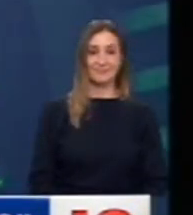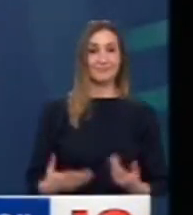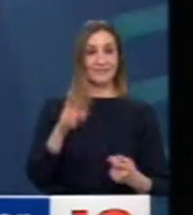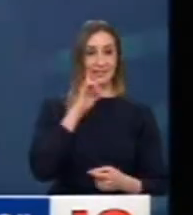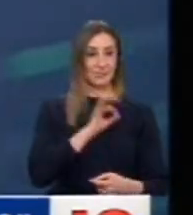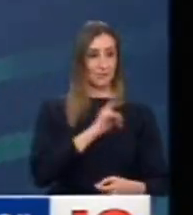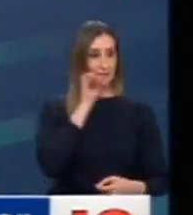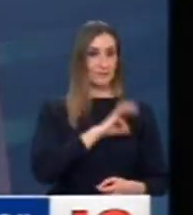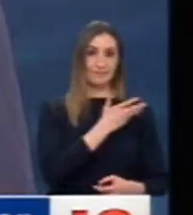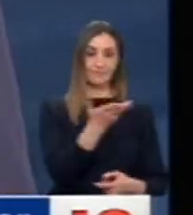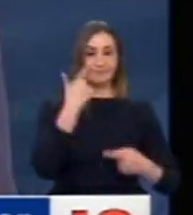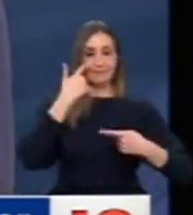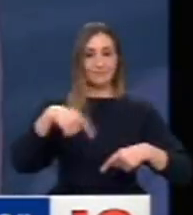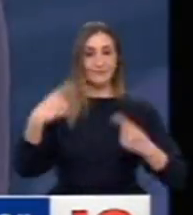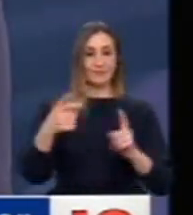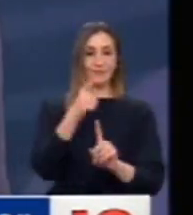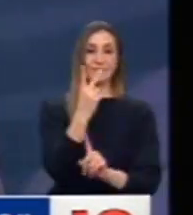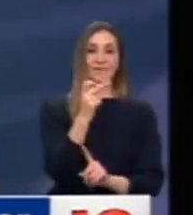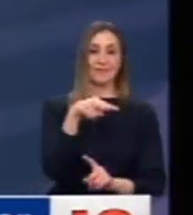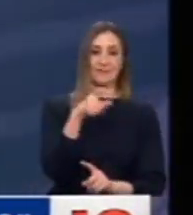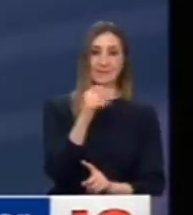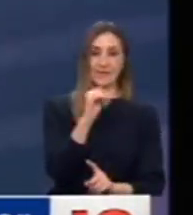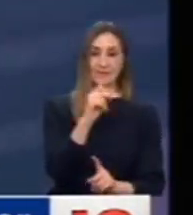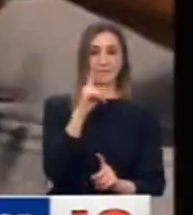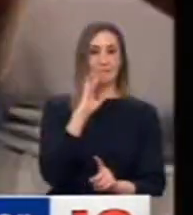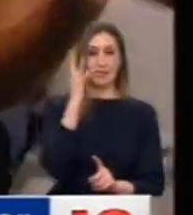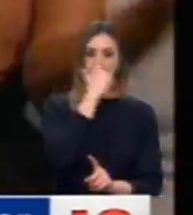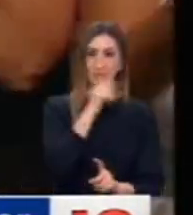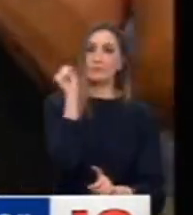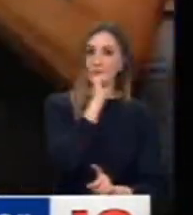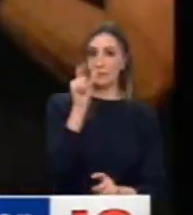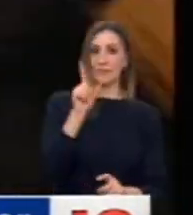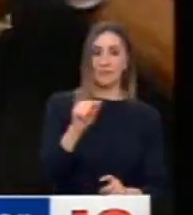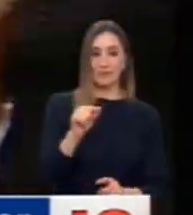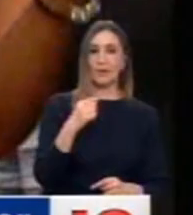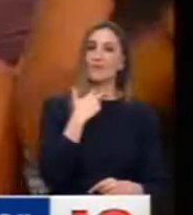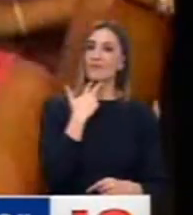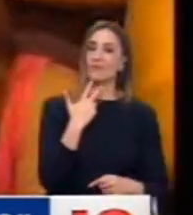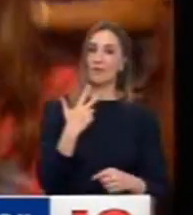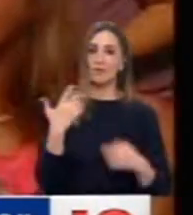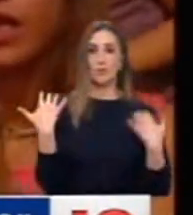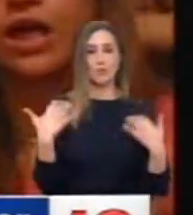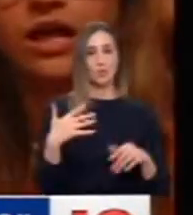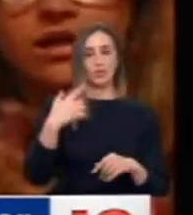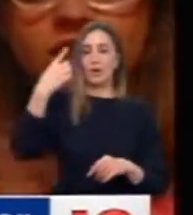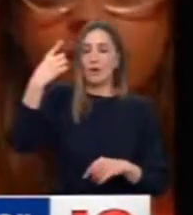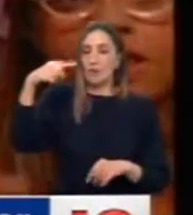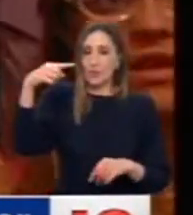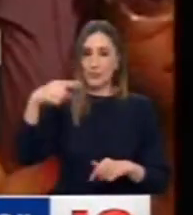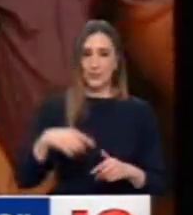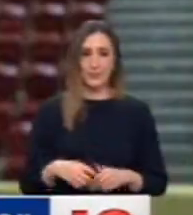Senhoras e senhores, apresento-vos Vanessa Silva, atriz e cantora, dona de uma voz